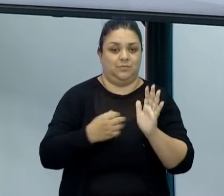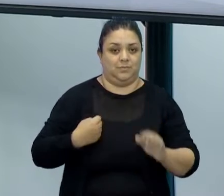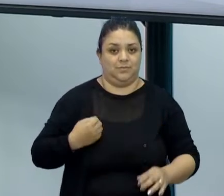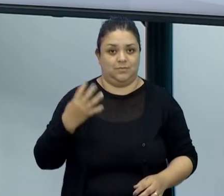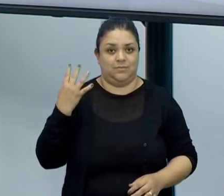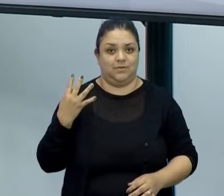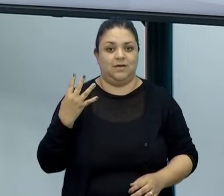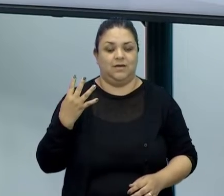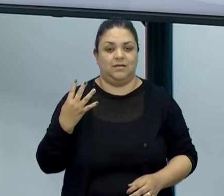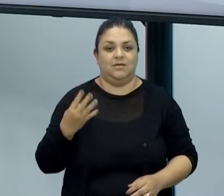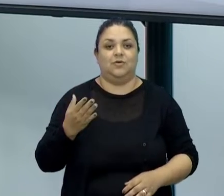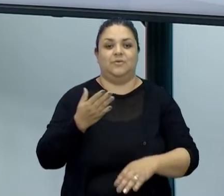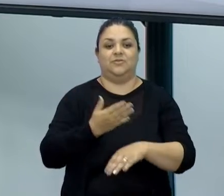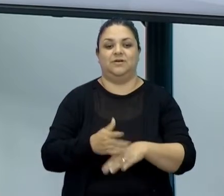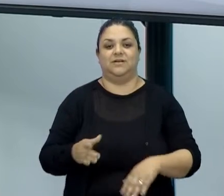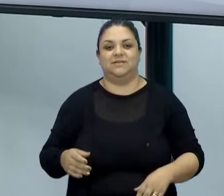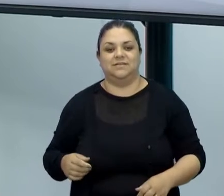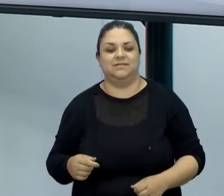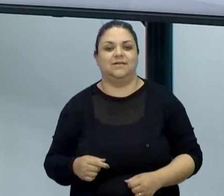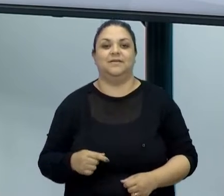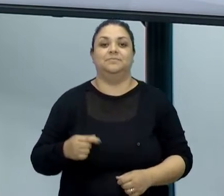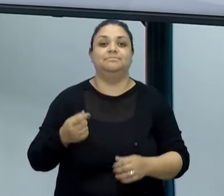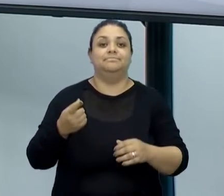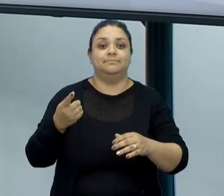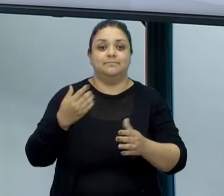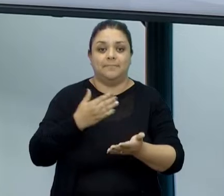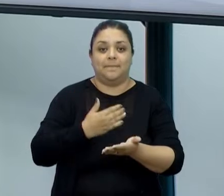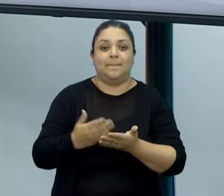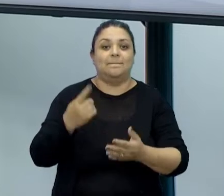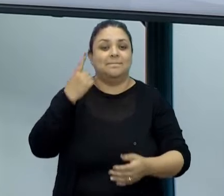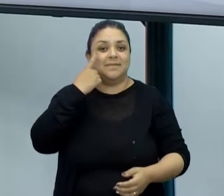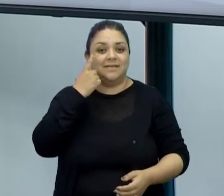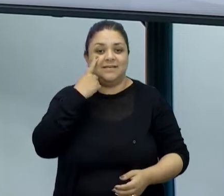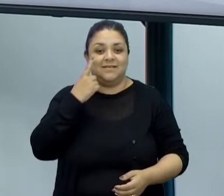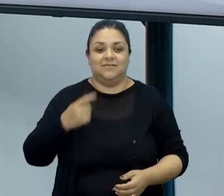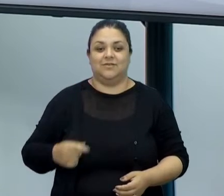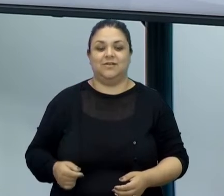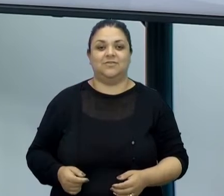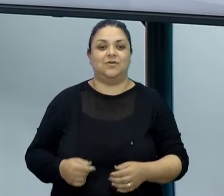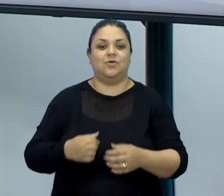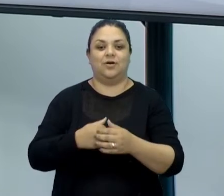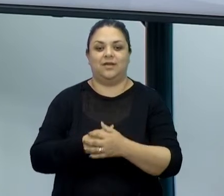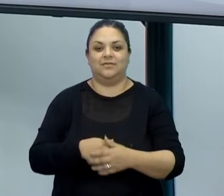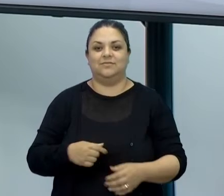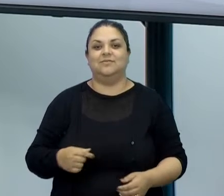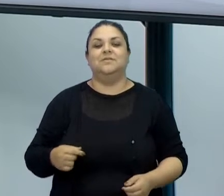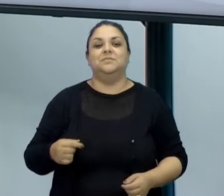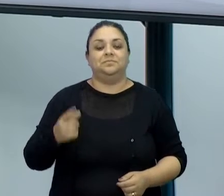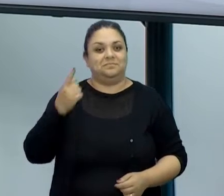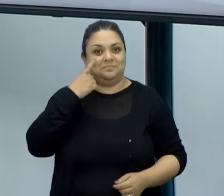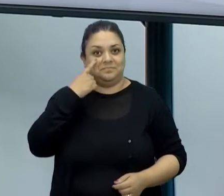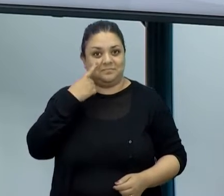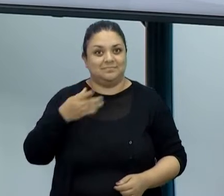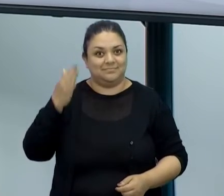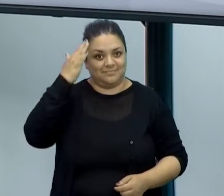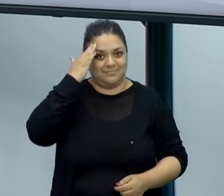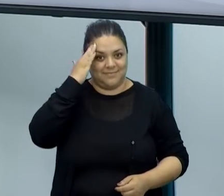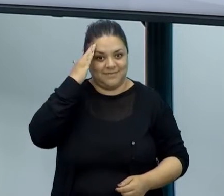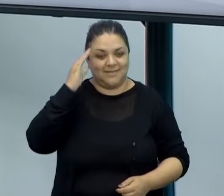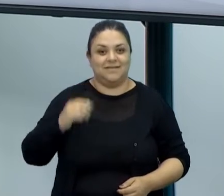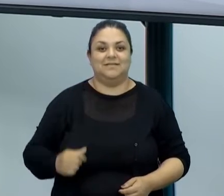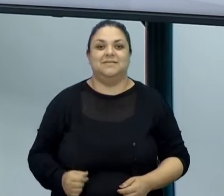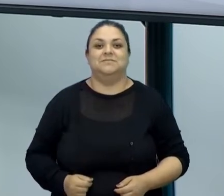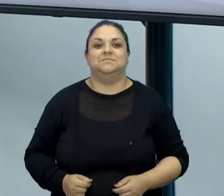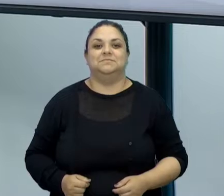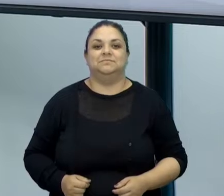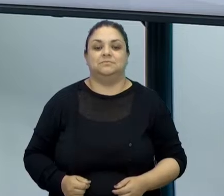vamos falar sobre várias linguagens de programação. É por isso que eu não estou falando em pseudocódigo, tá bom? Só para vocês entenderem o porquê que eu estou